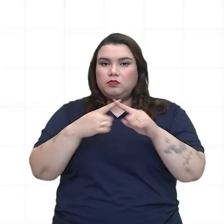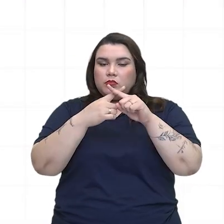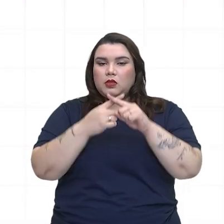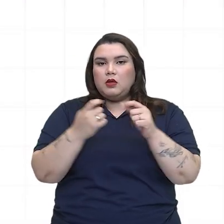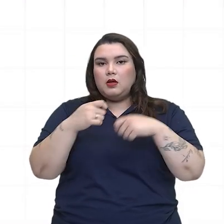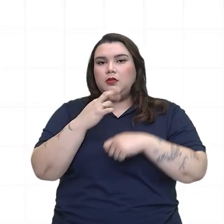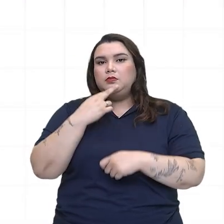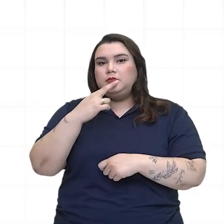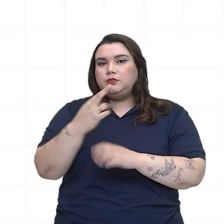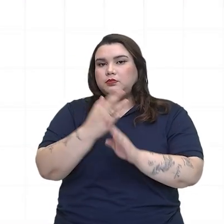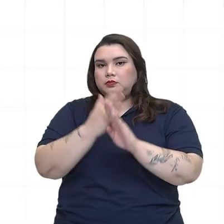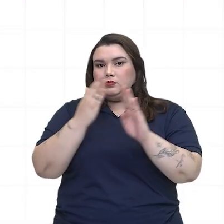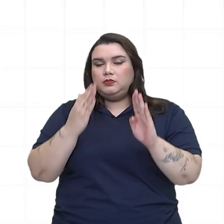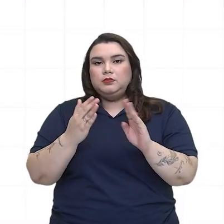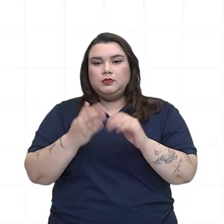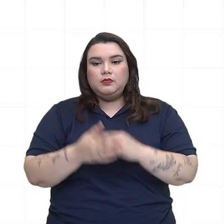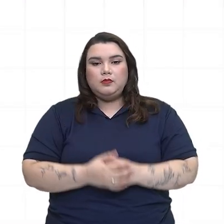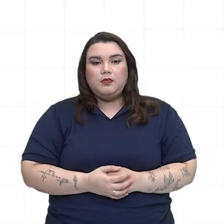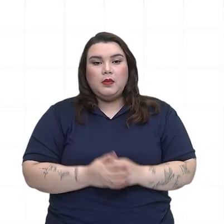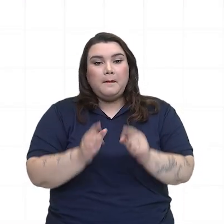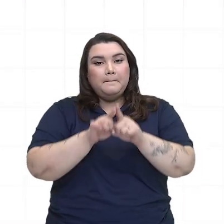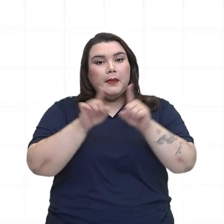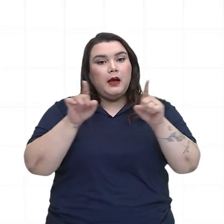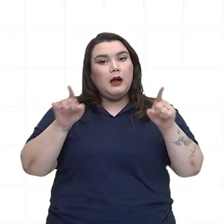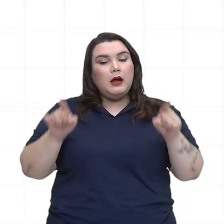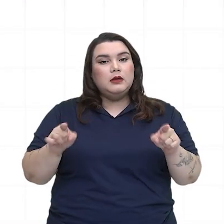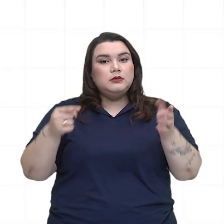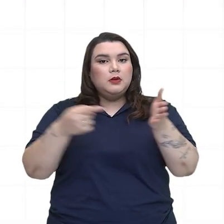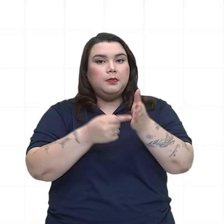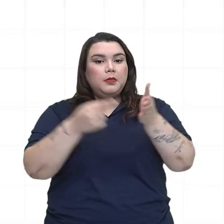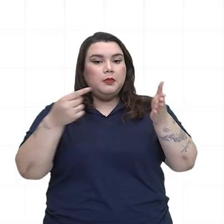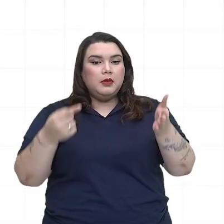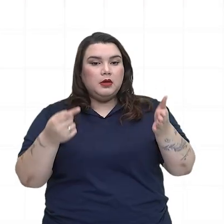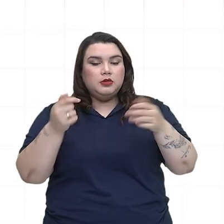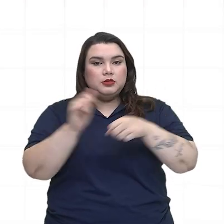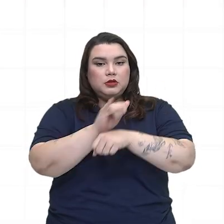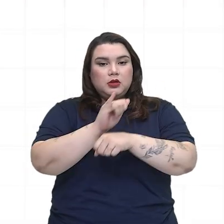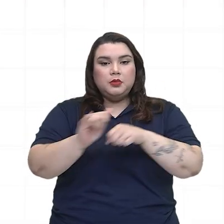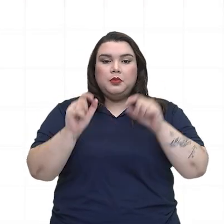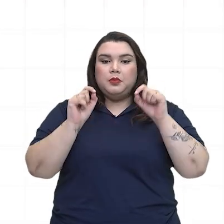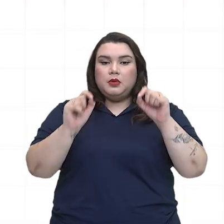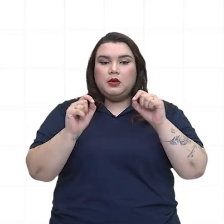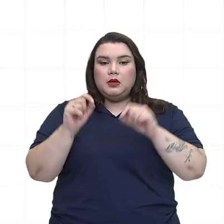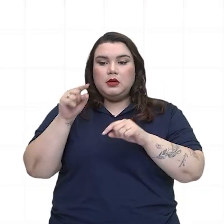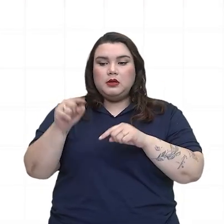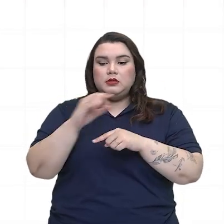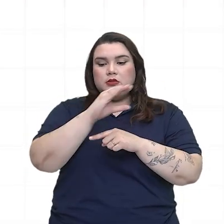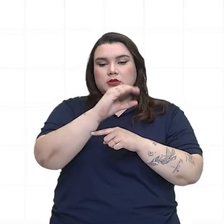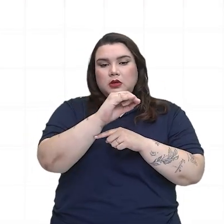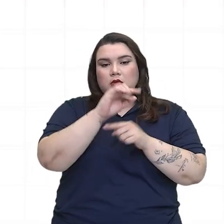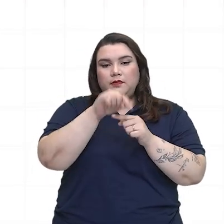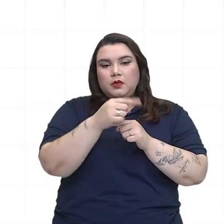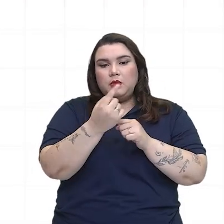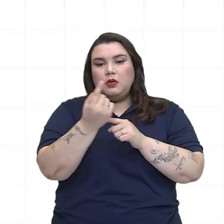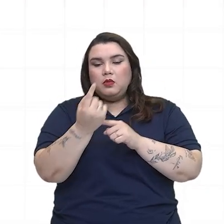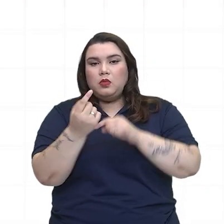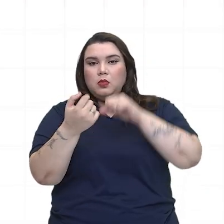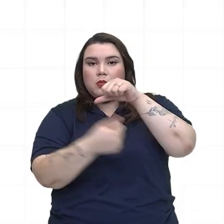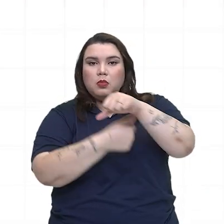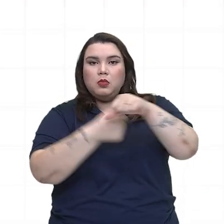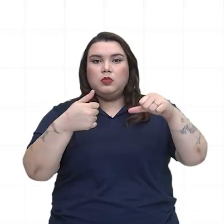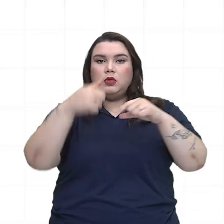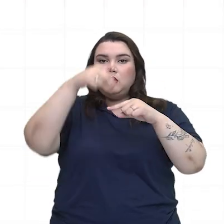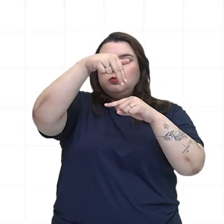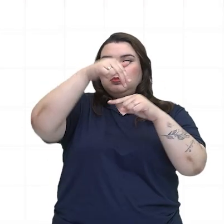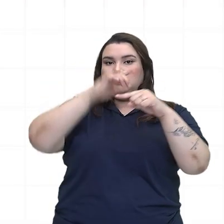resultado dessa potência. Porém, a primeira forma, a gente vai transformar o 0,1 em fração